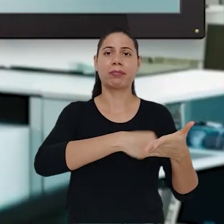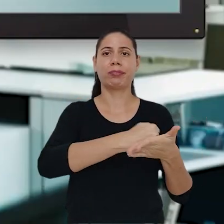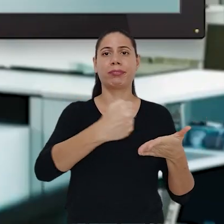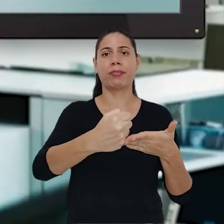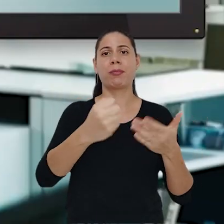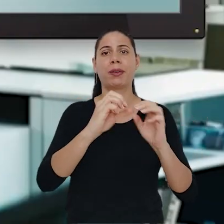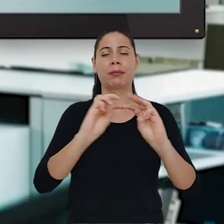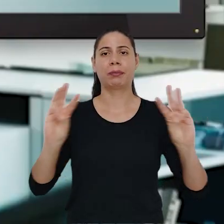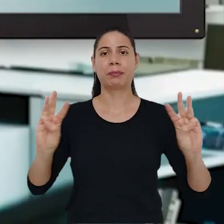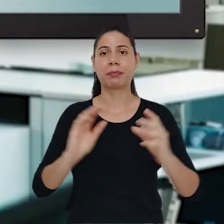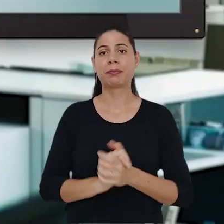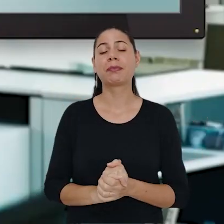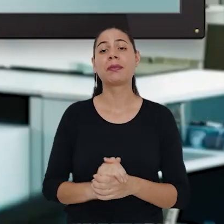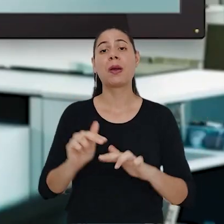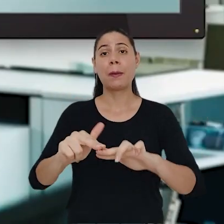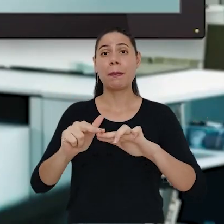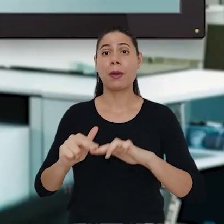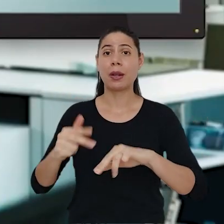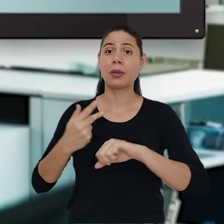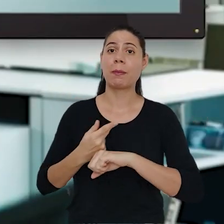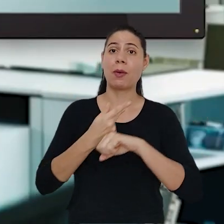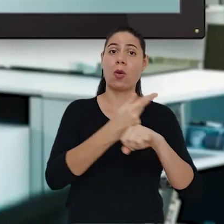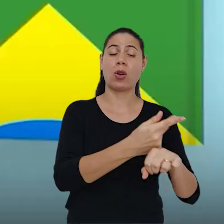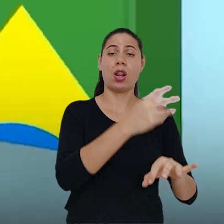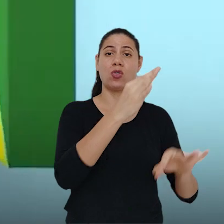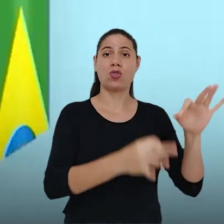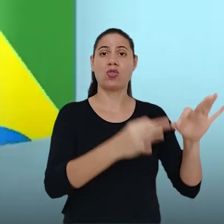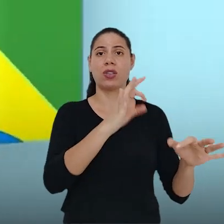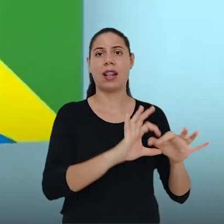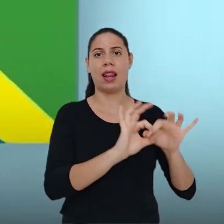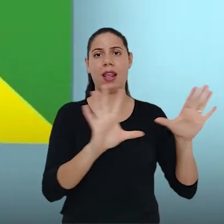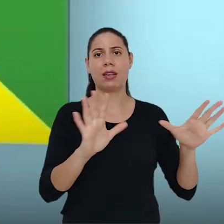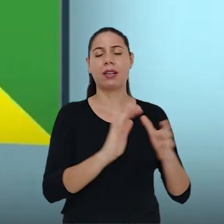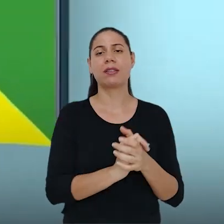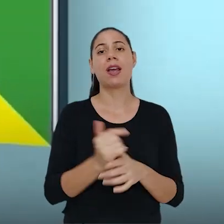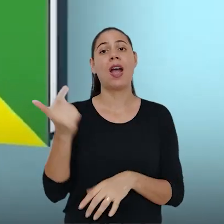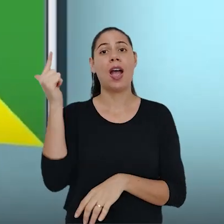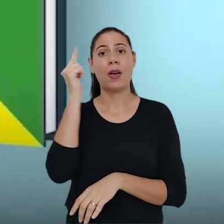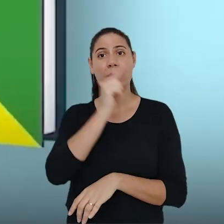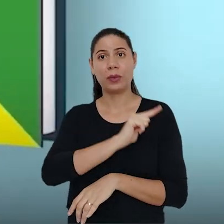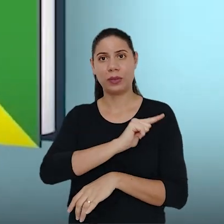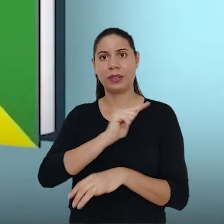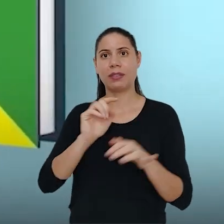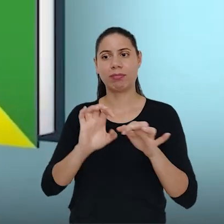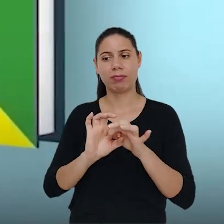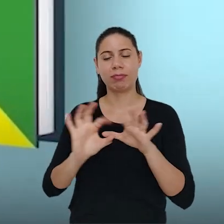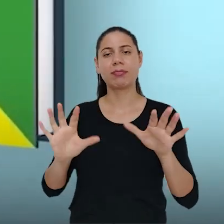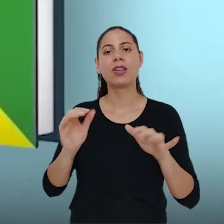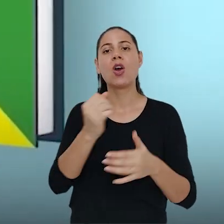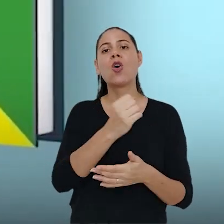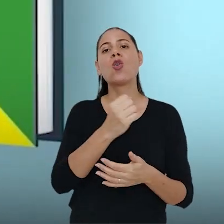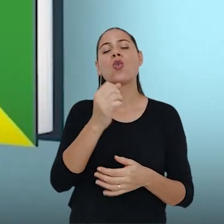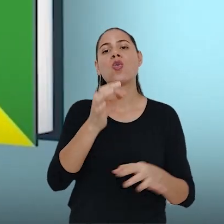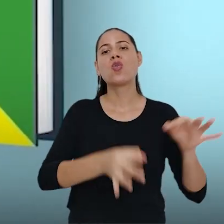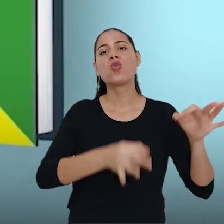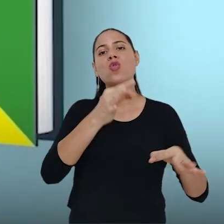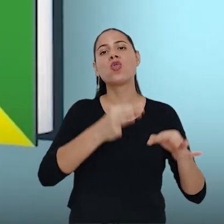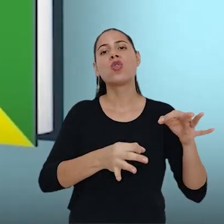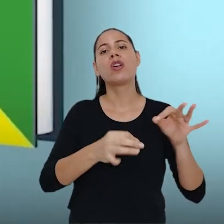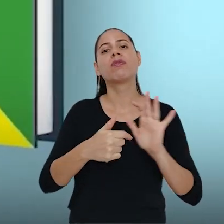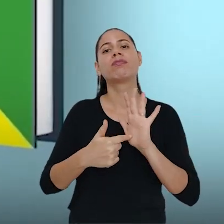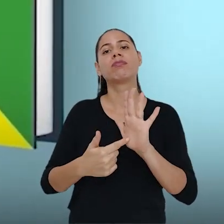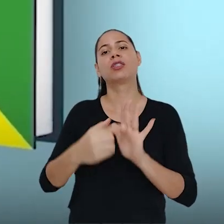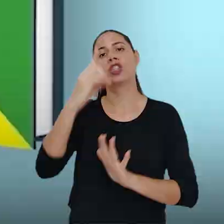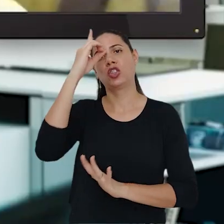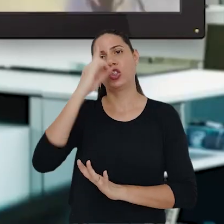online. Por isso, buscaram a autorização na Justiça. Ao considerar liminar, o juízo baseou-se especialmente no princípio da dignidade